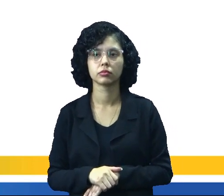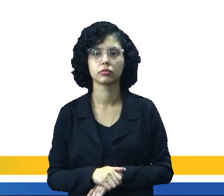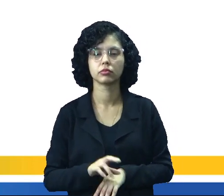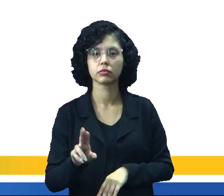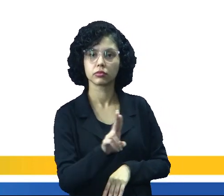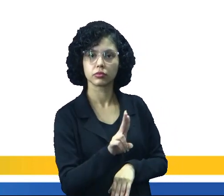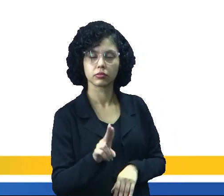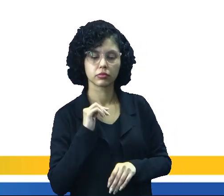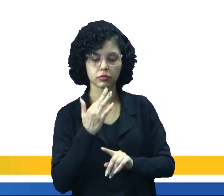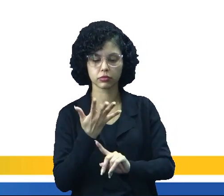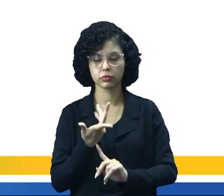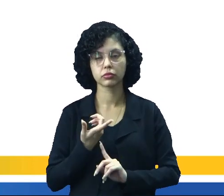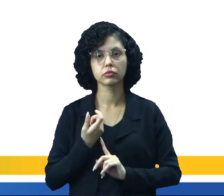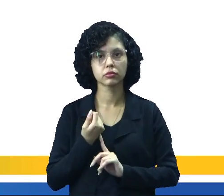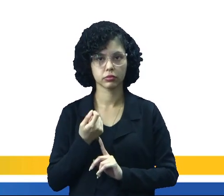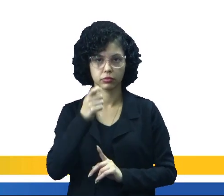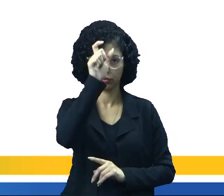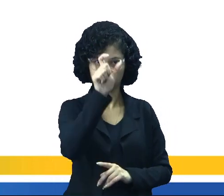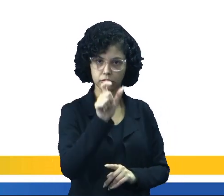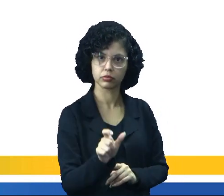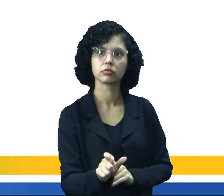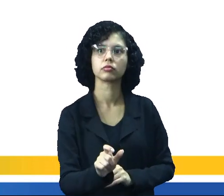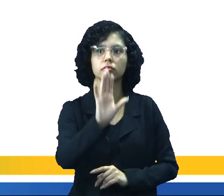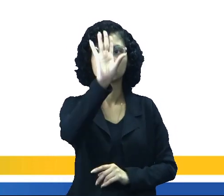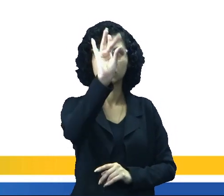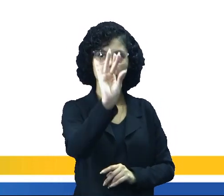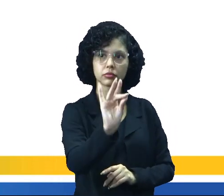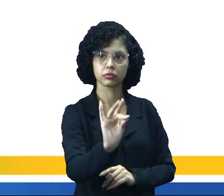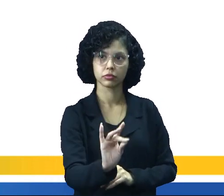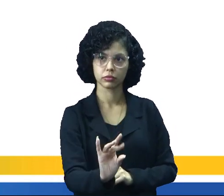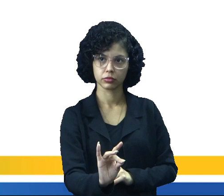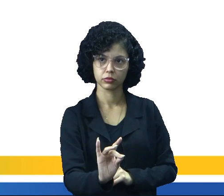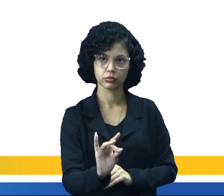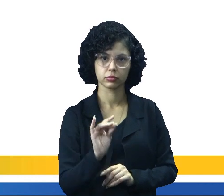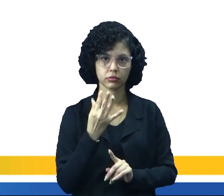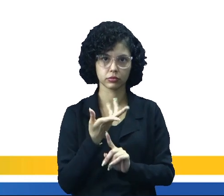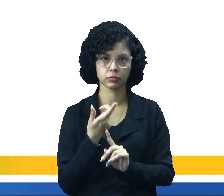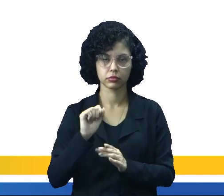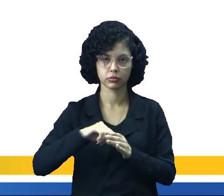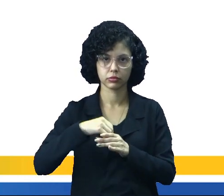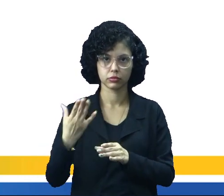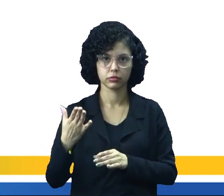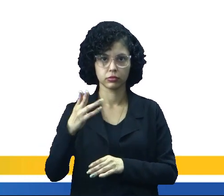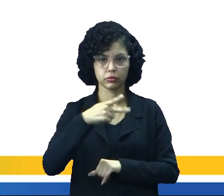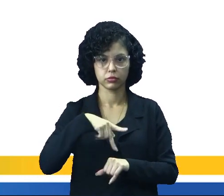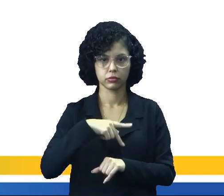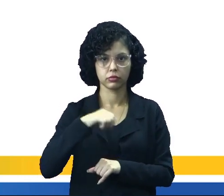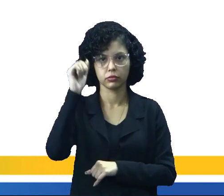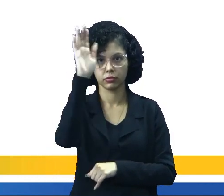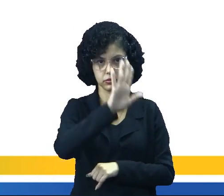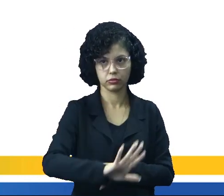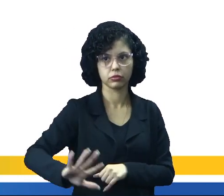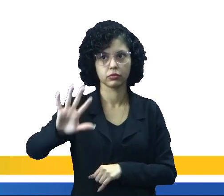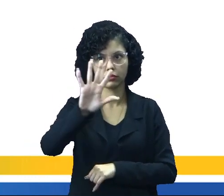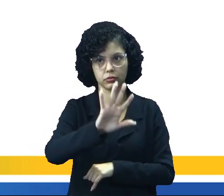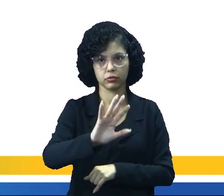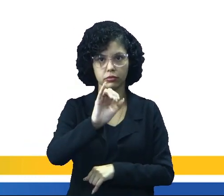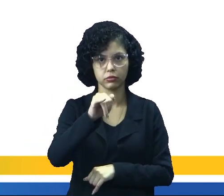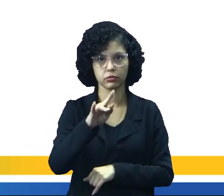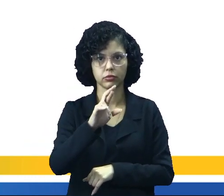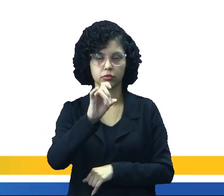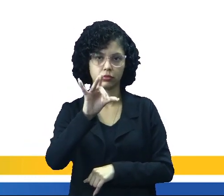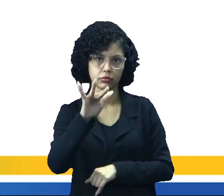Paul Klee, Willem de Kooning, Casimir Vallice, Roberto Delaunay,